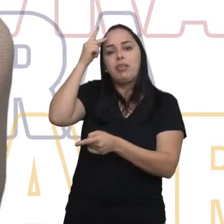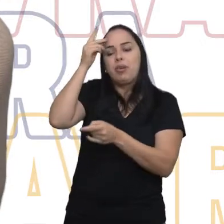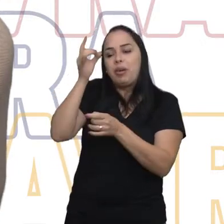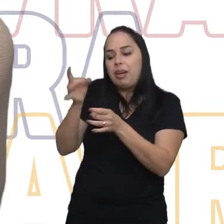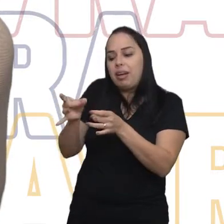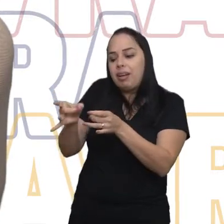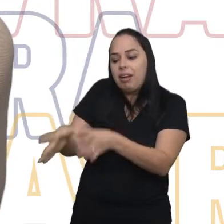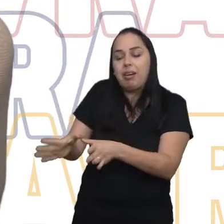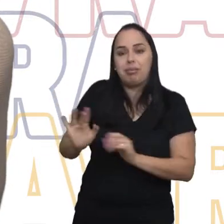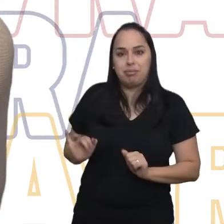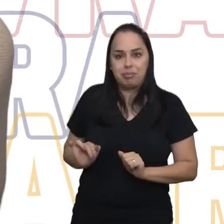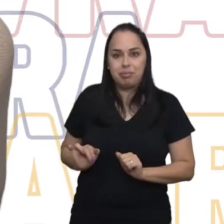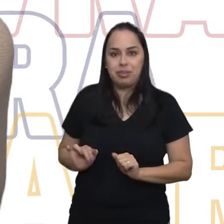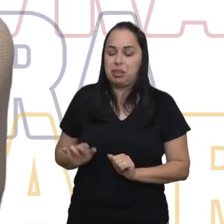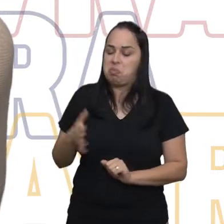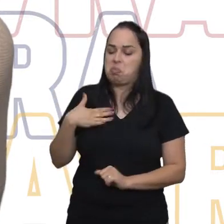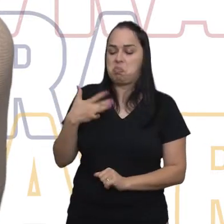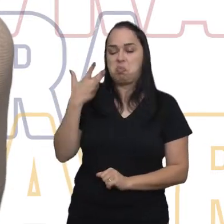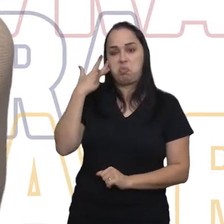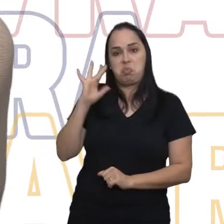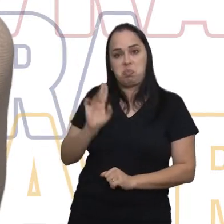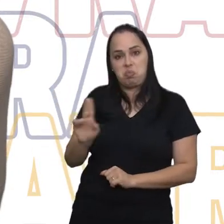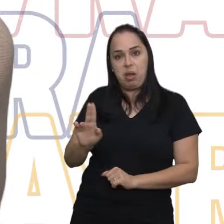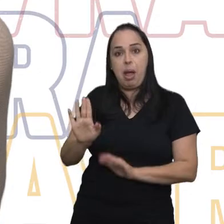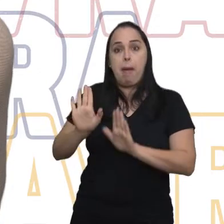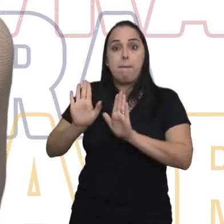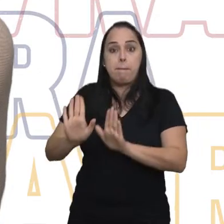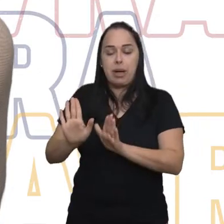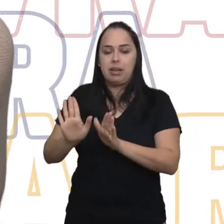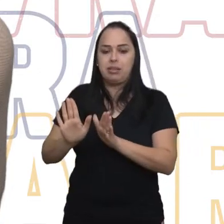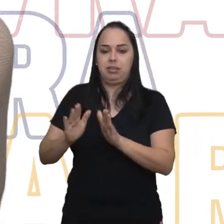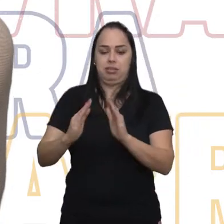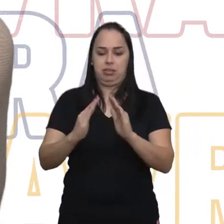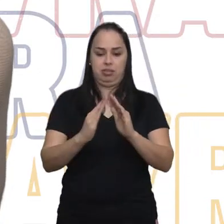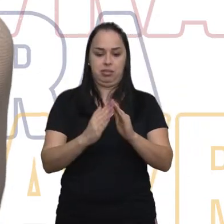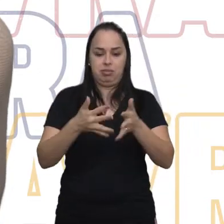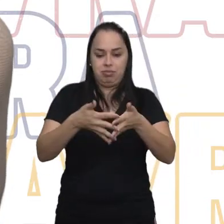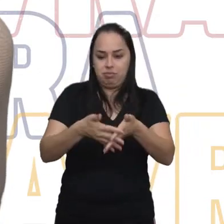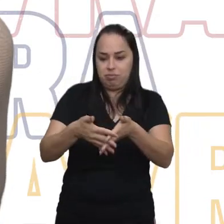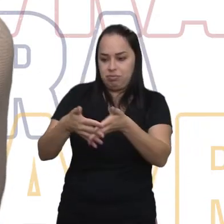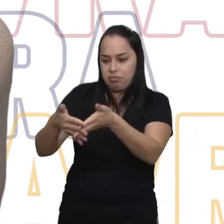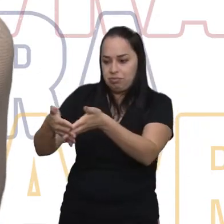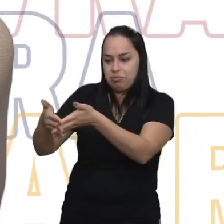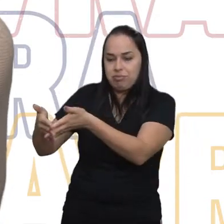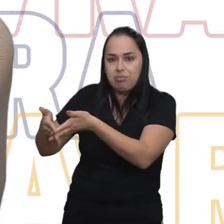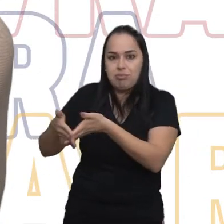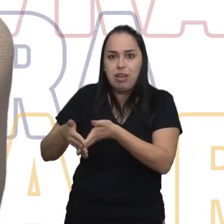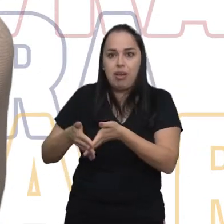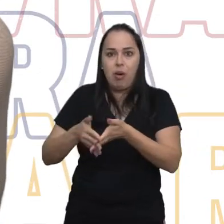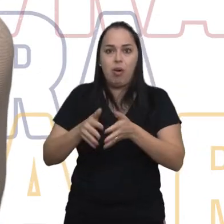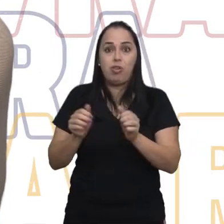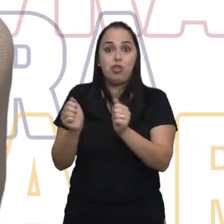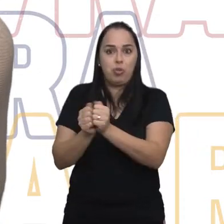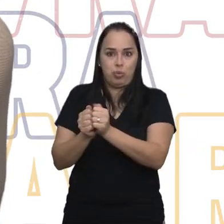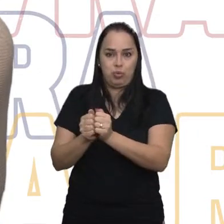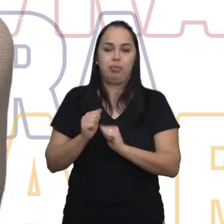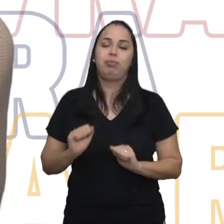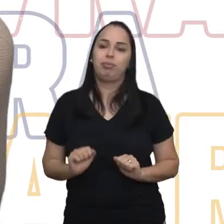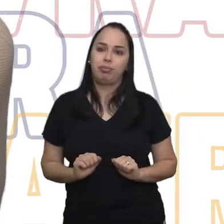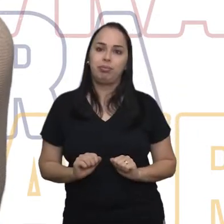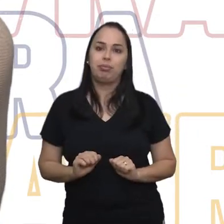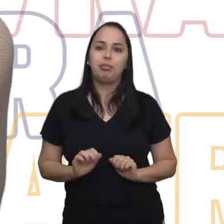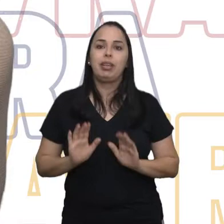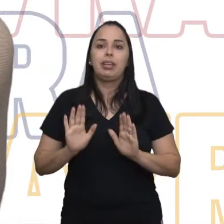a gente coloca como ele não sendo identificado, porém ele vai fazer parte do acervo, né? E